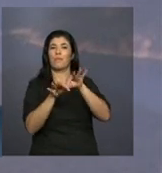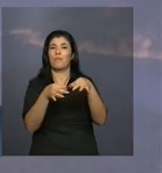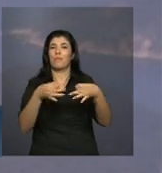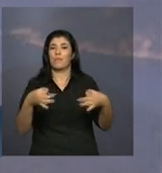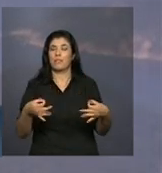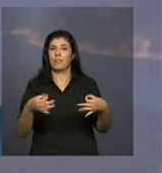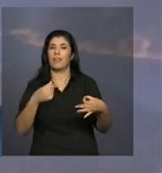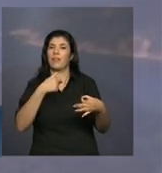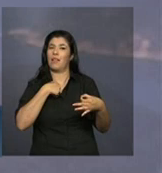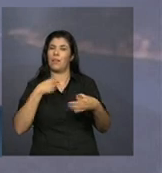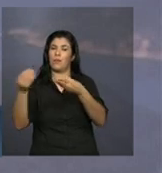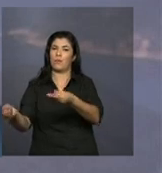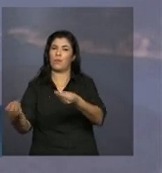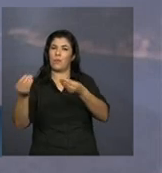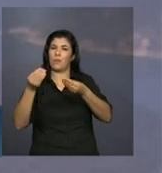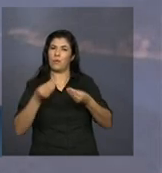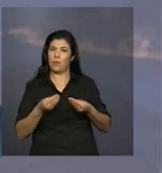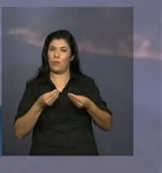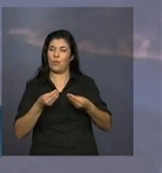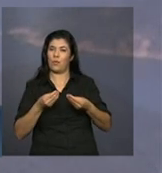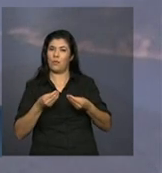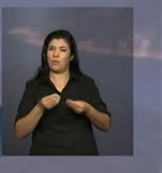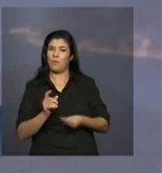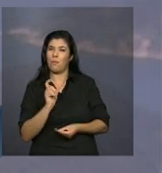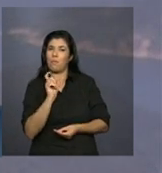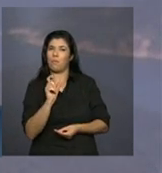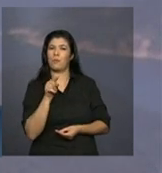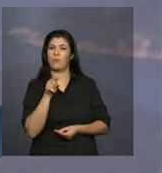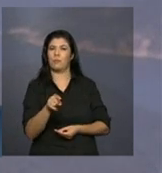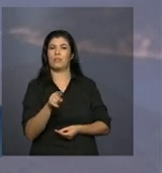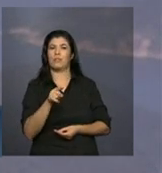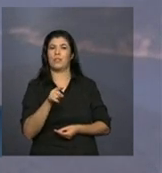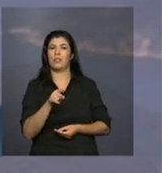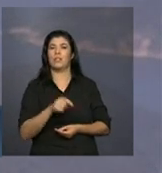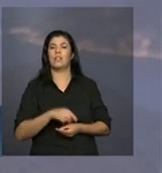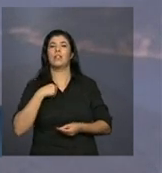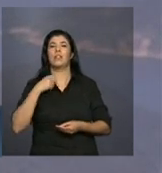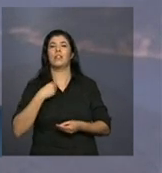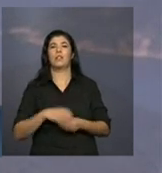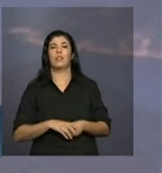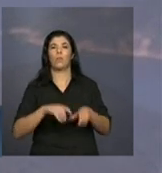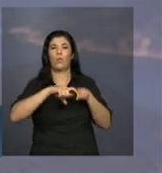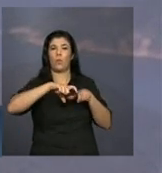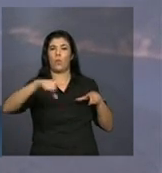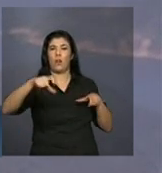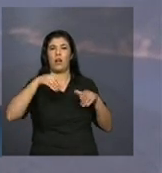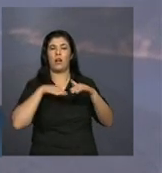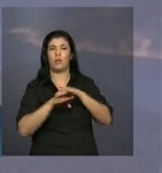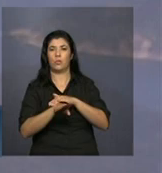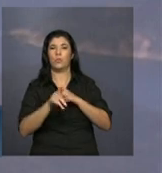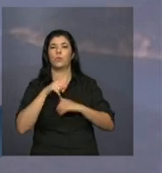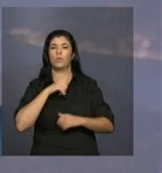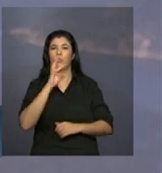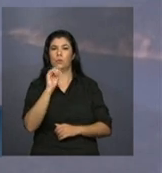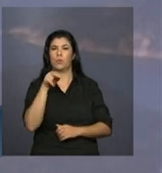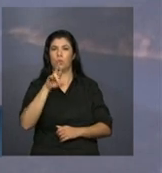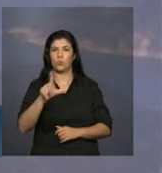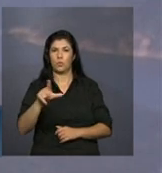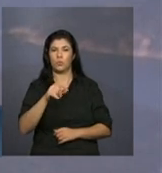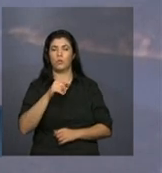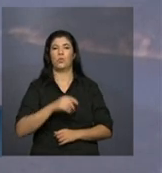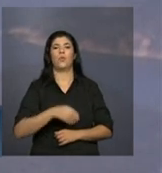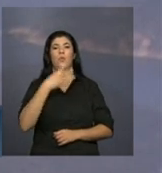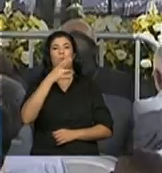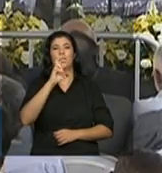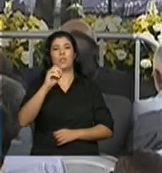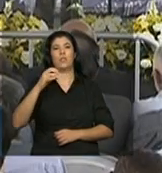Né? Eu trago aqui uma parte desse túnel de o túnel 450